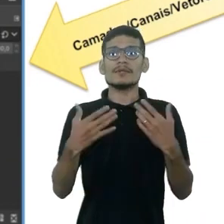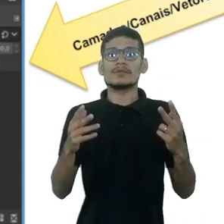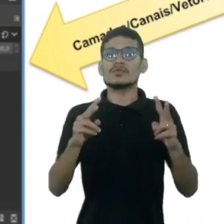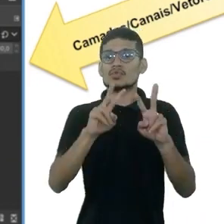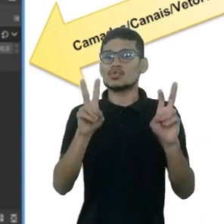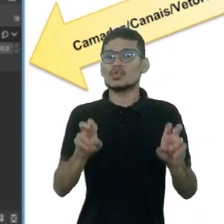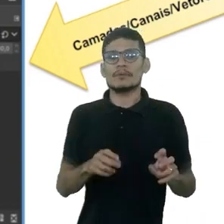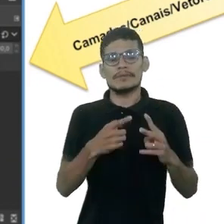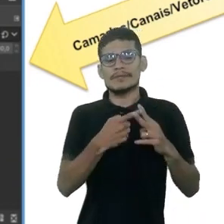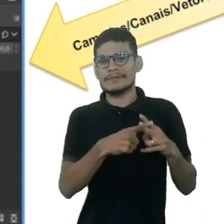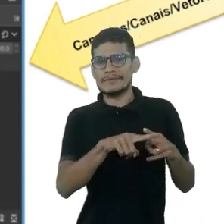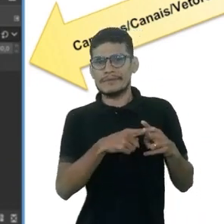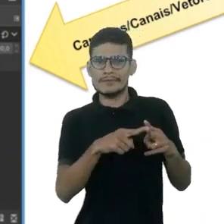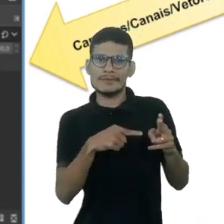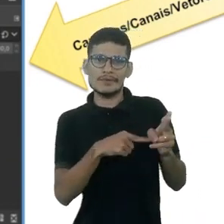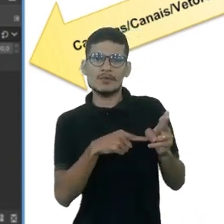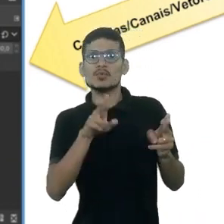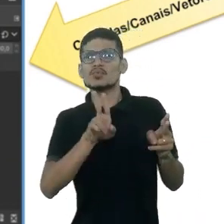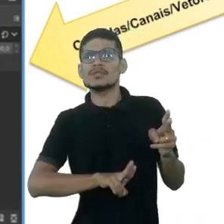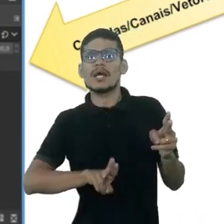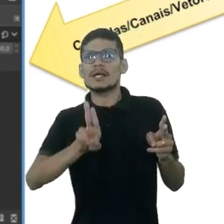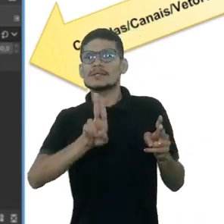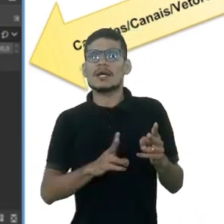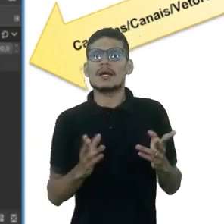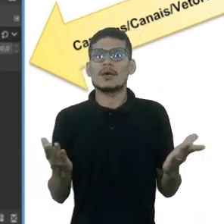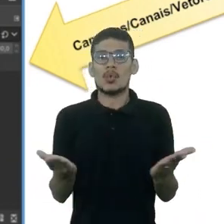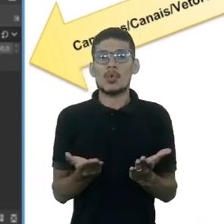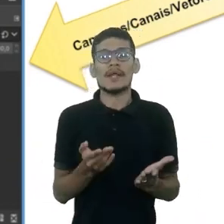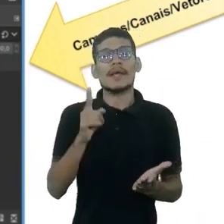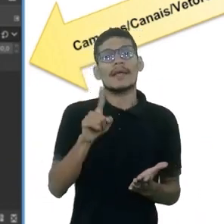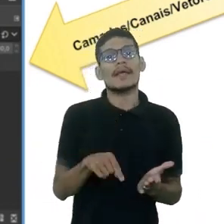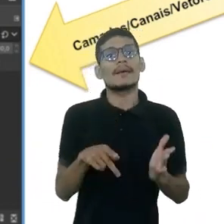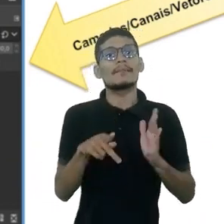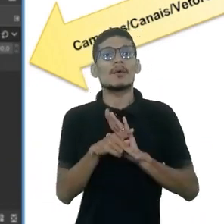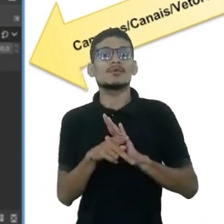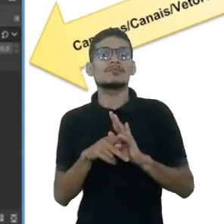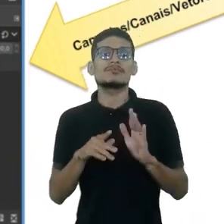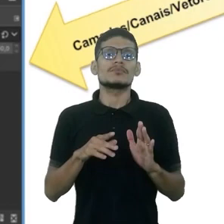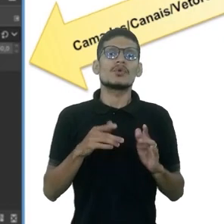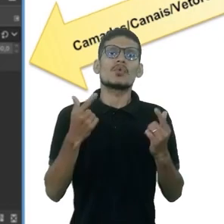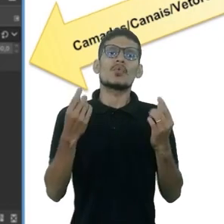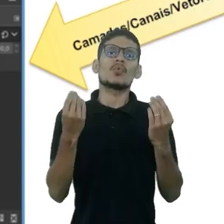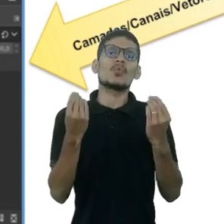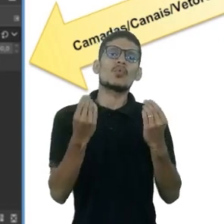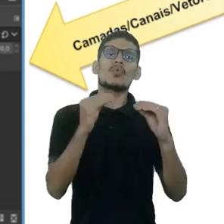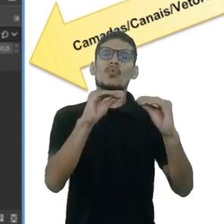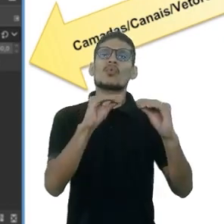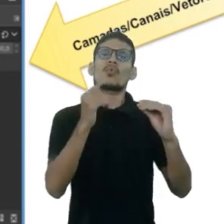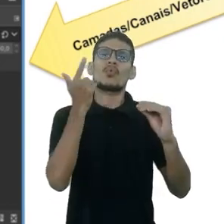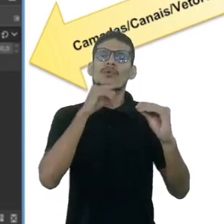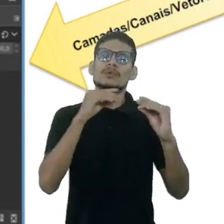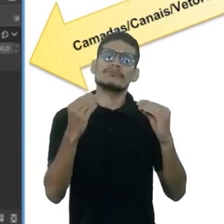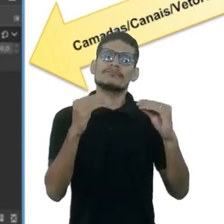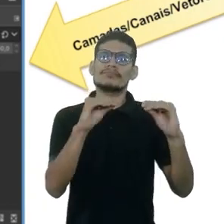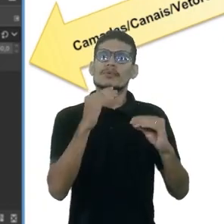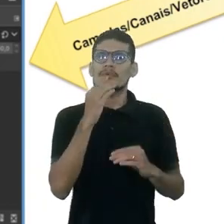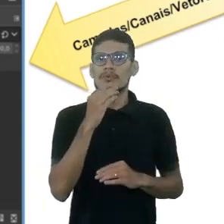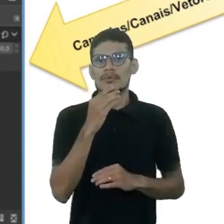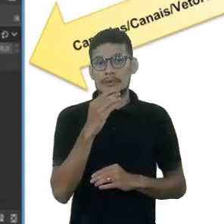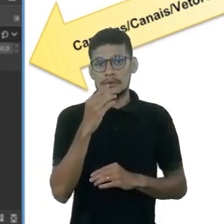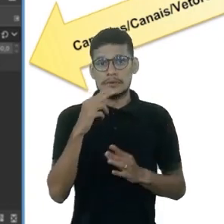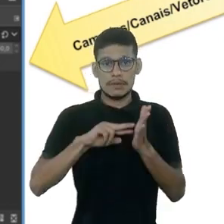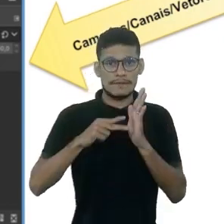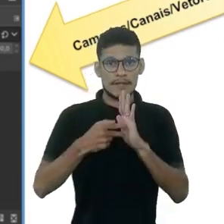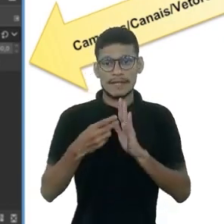de ferramentas que está sendo selecionada é a ferramenta de preenchimento. Isso significa que o 3, que